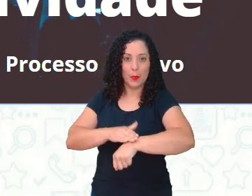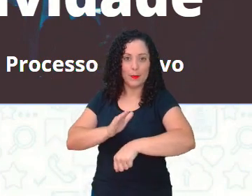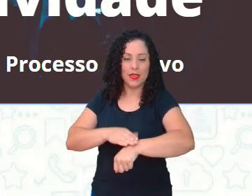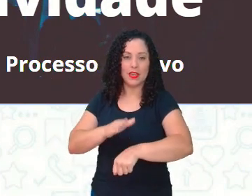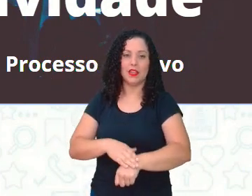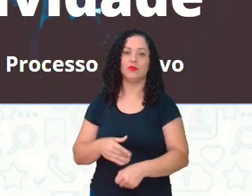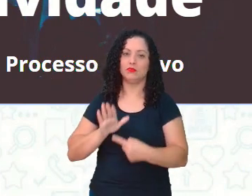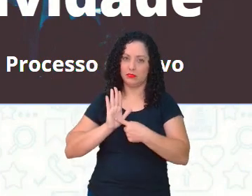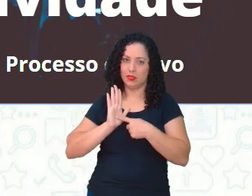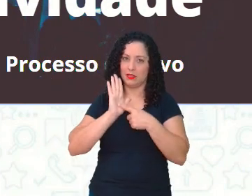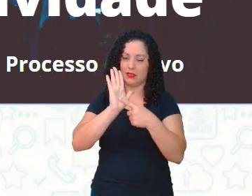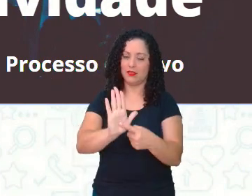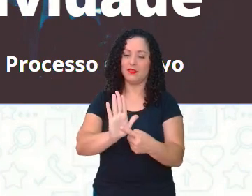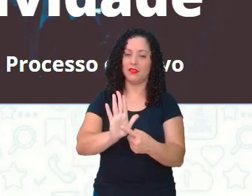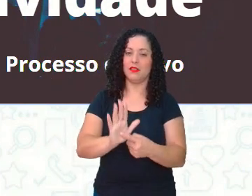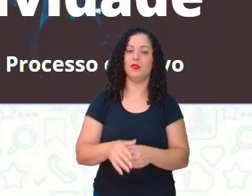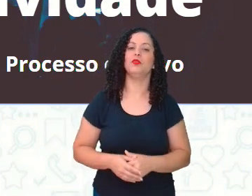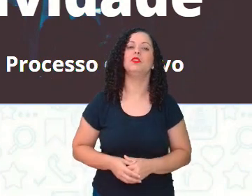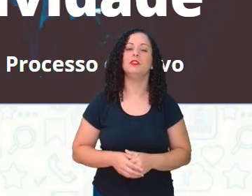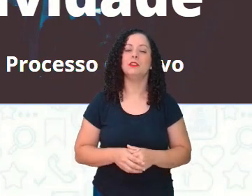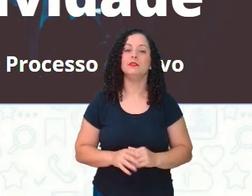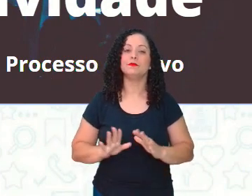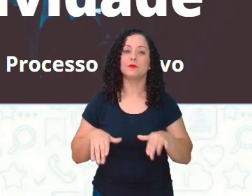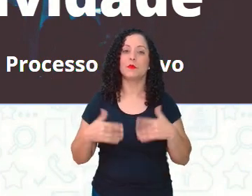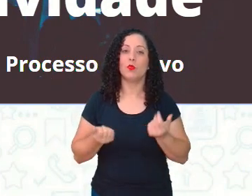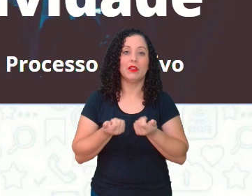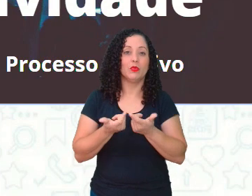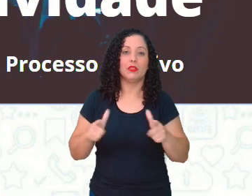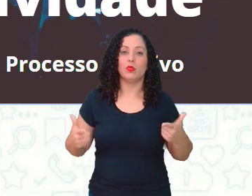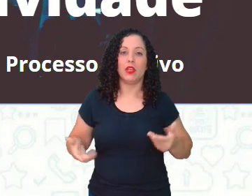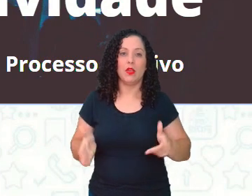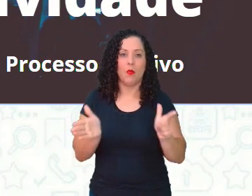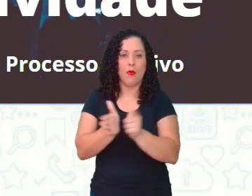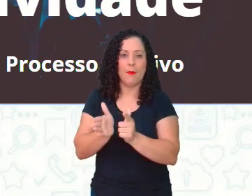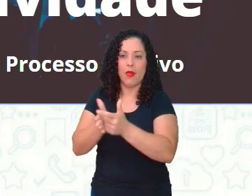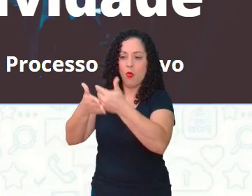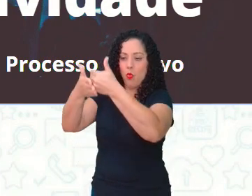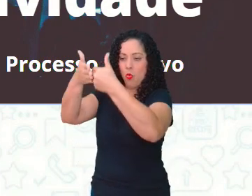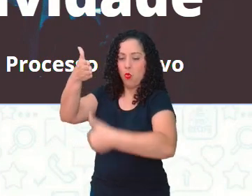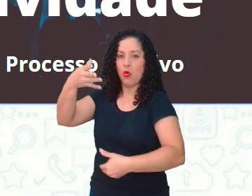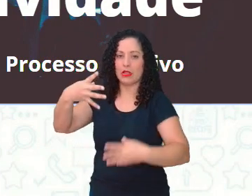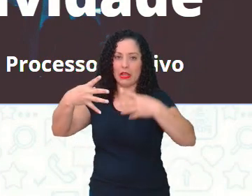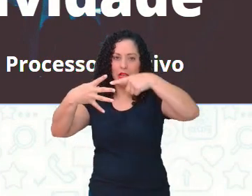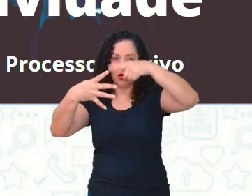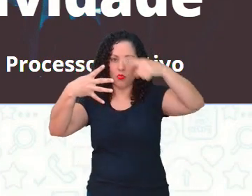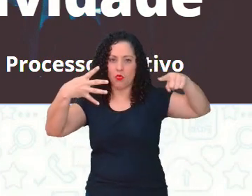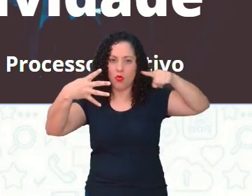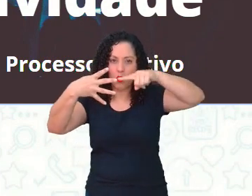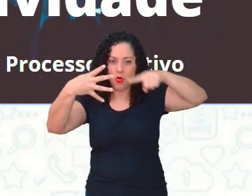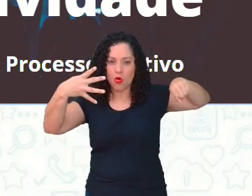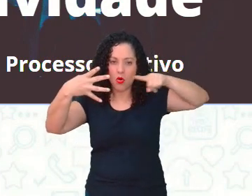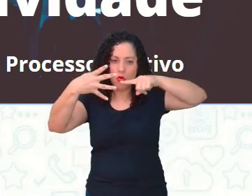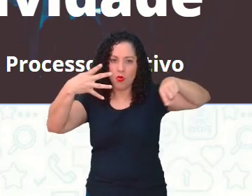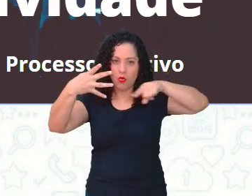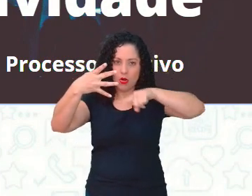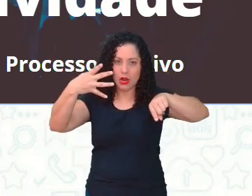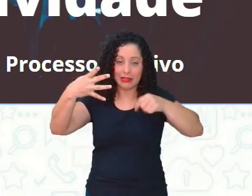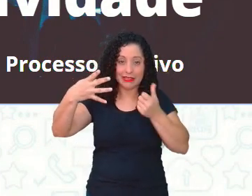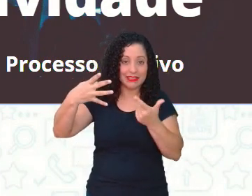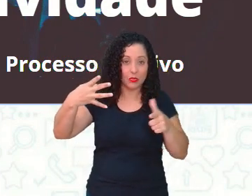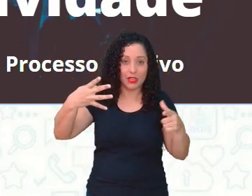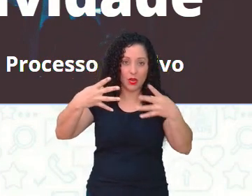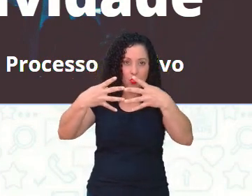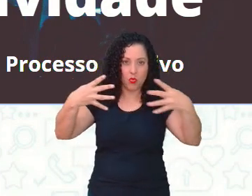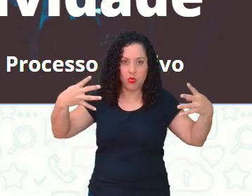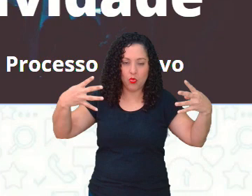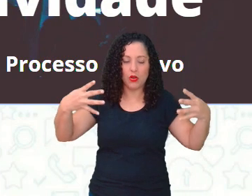eles não estão tocando com a partitura, quando não é uma música, né, que está já organizada ali,